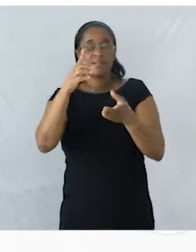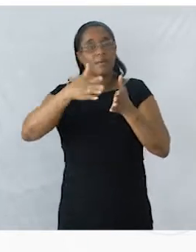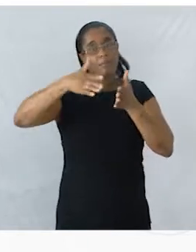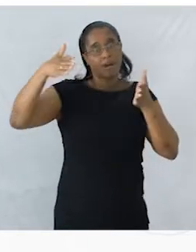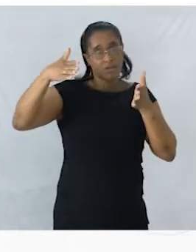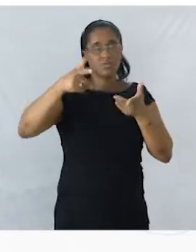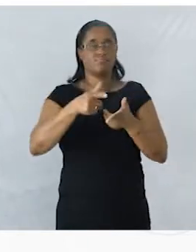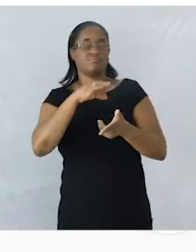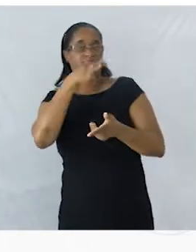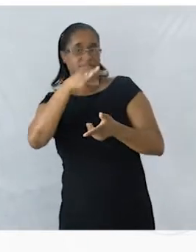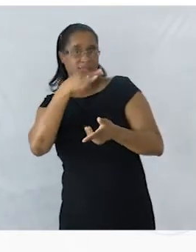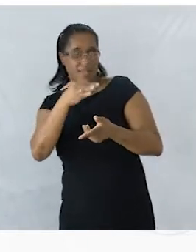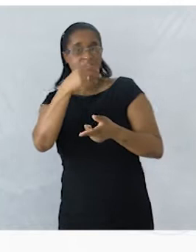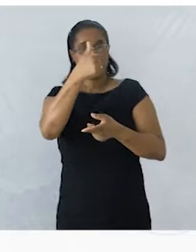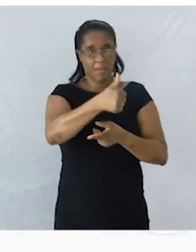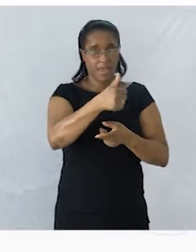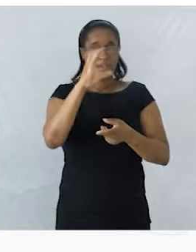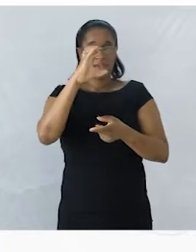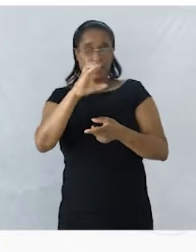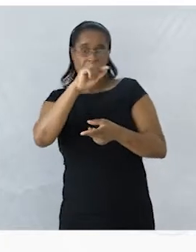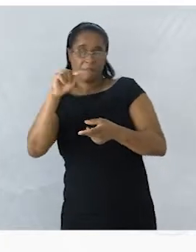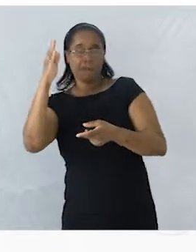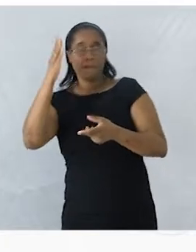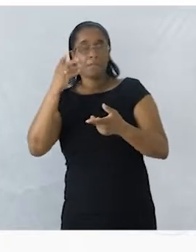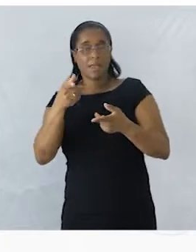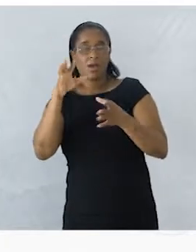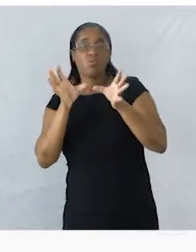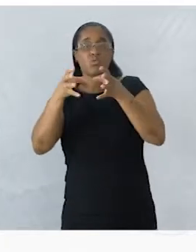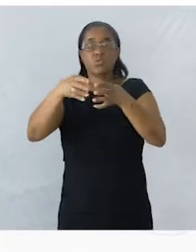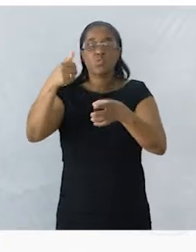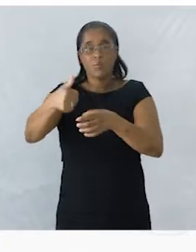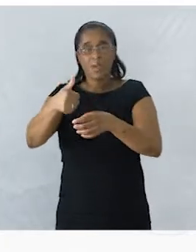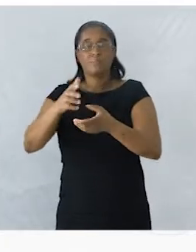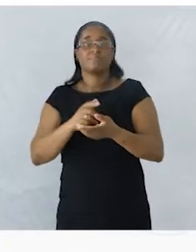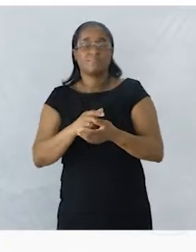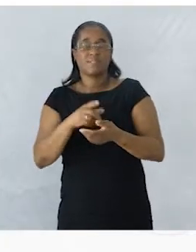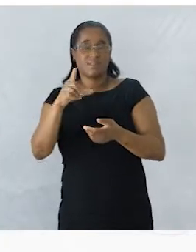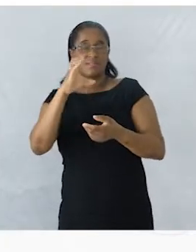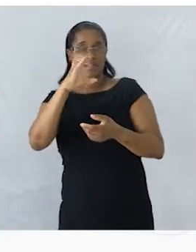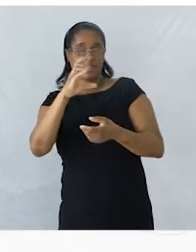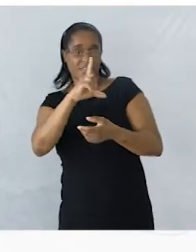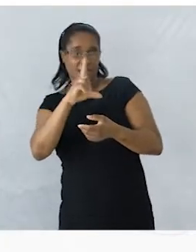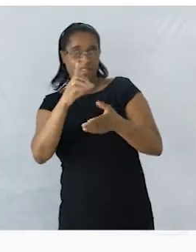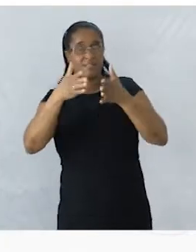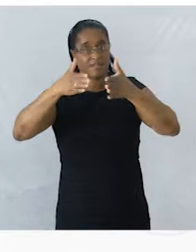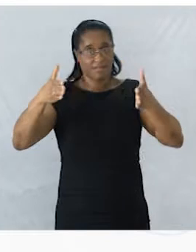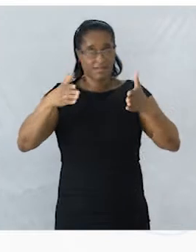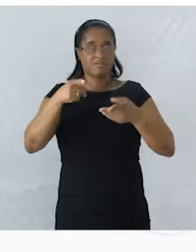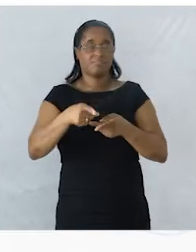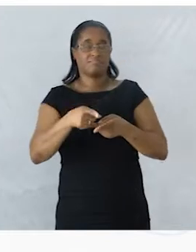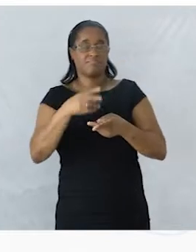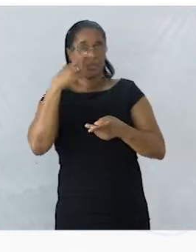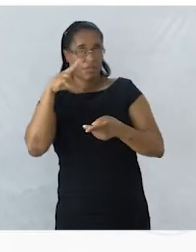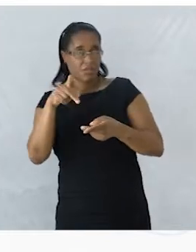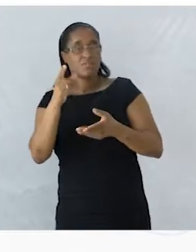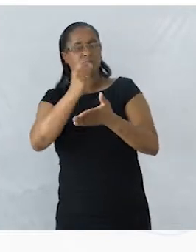Dizemos que B pertence ao conjunto B, nesse caso, letra maiúscula. Notação, nós vimos também o que